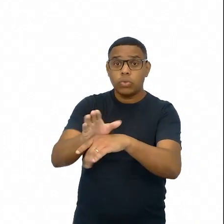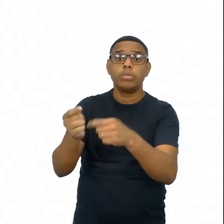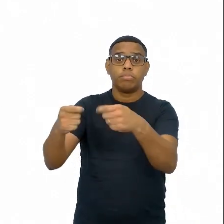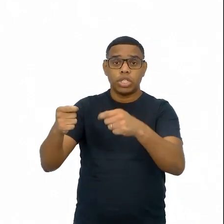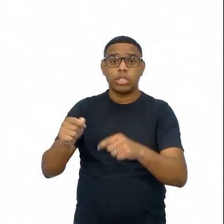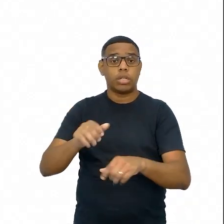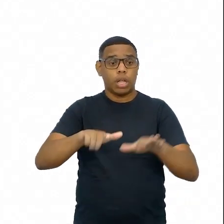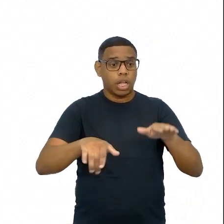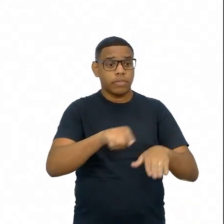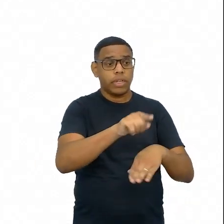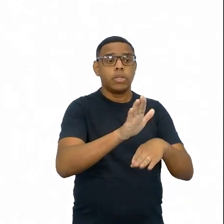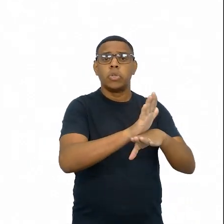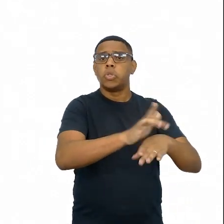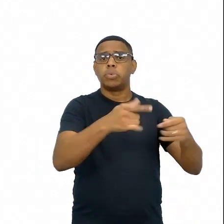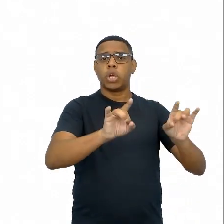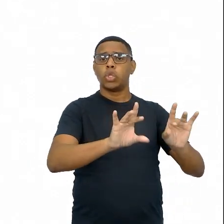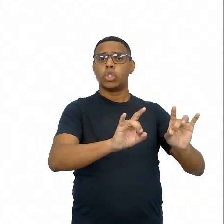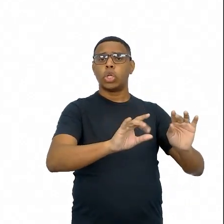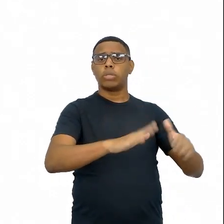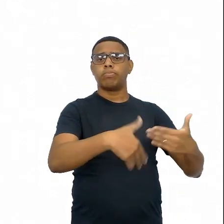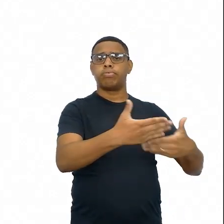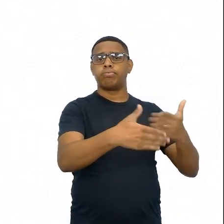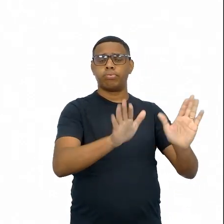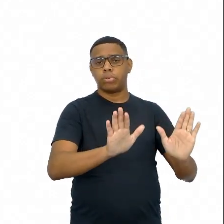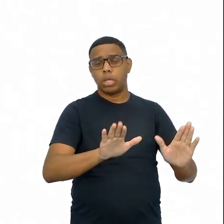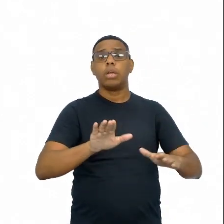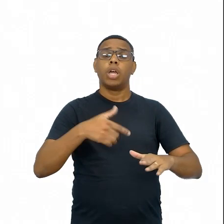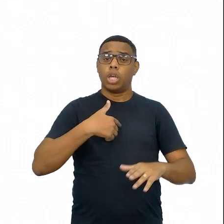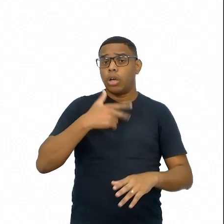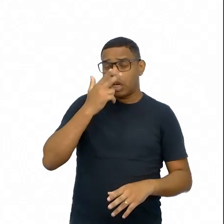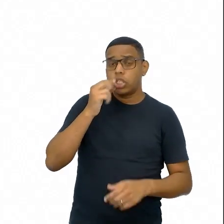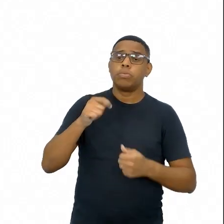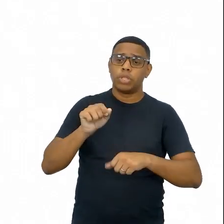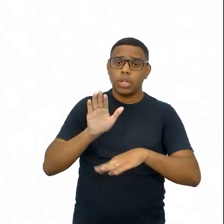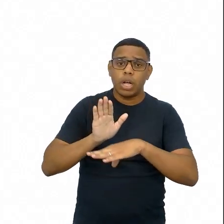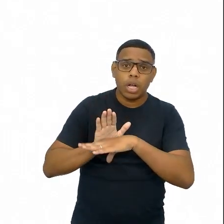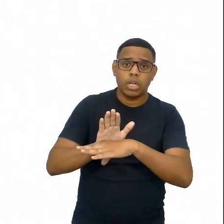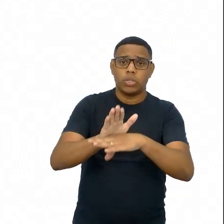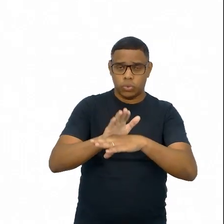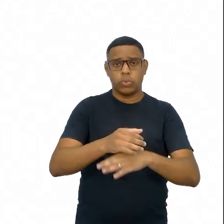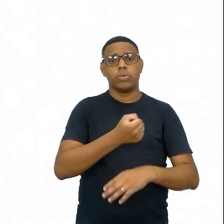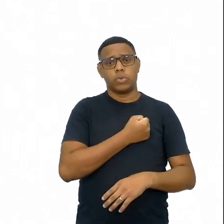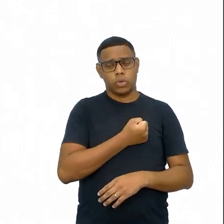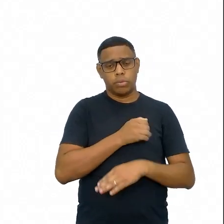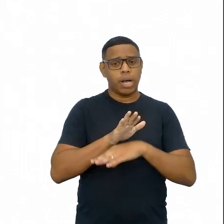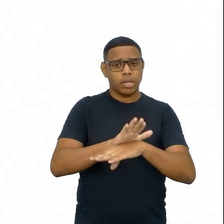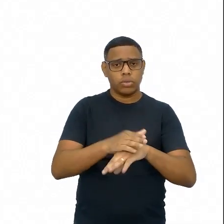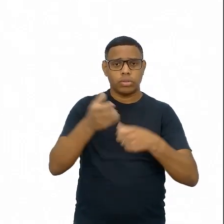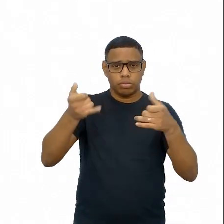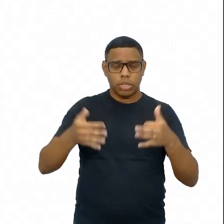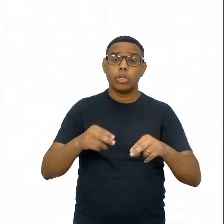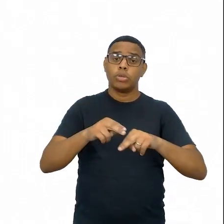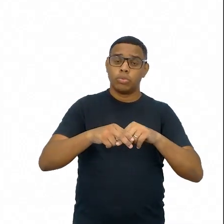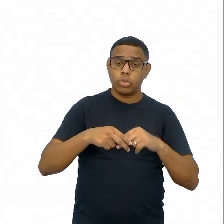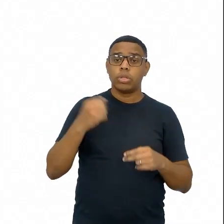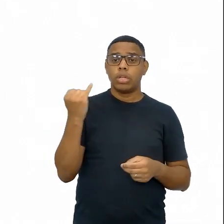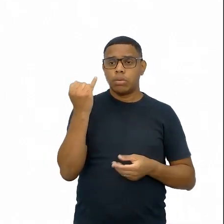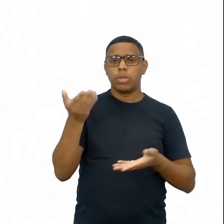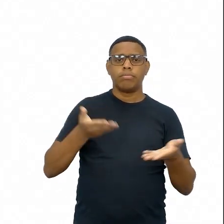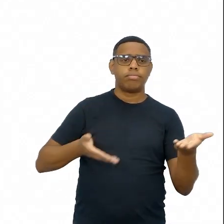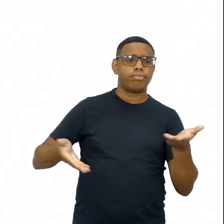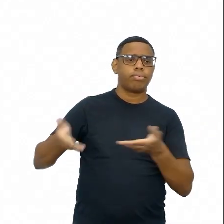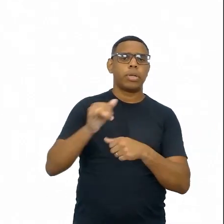necessitam, mas tenho certeza que muitos ainda vão precisar do apoio do quadro numérico. Então, é importante que socialize